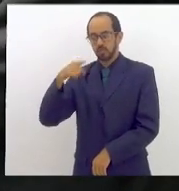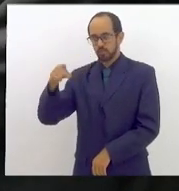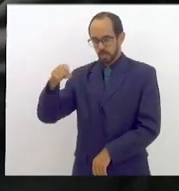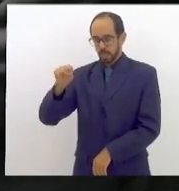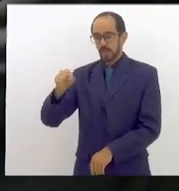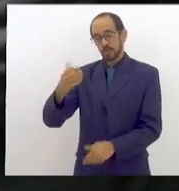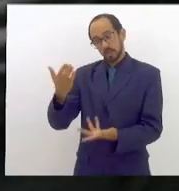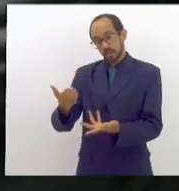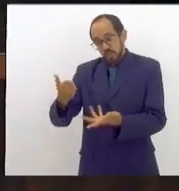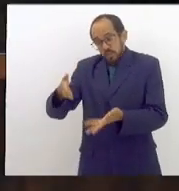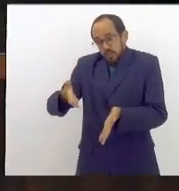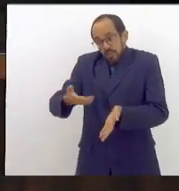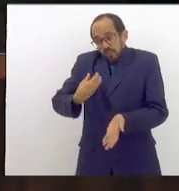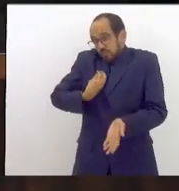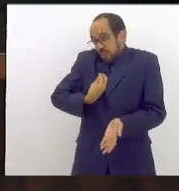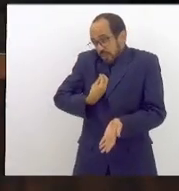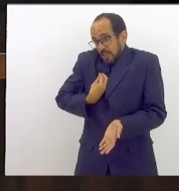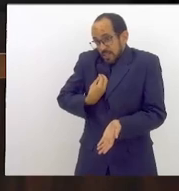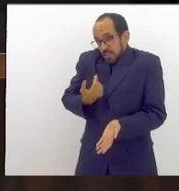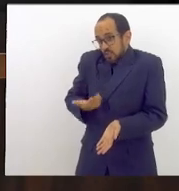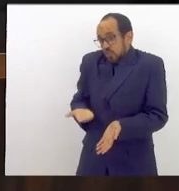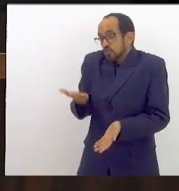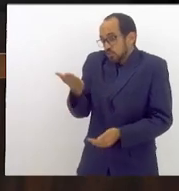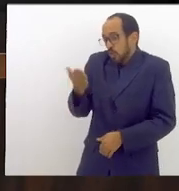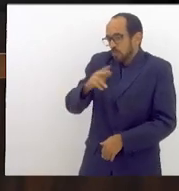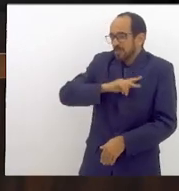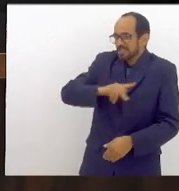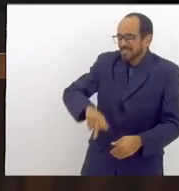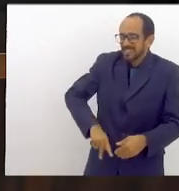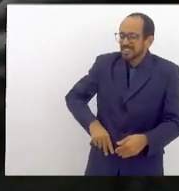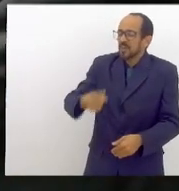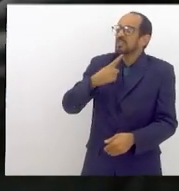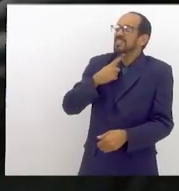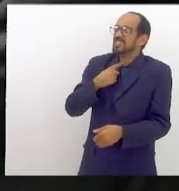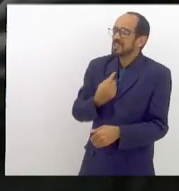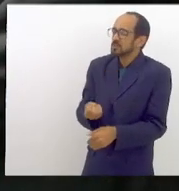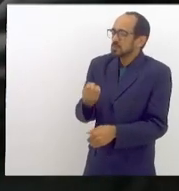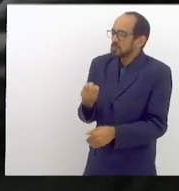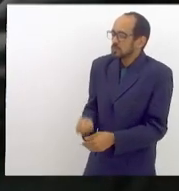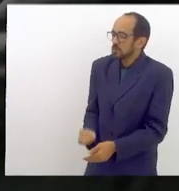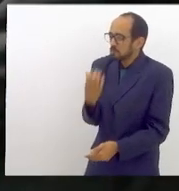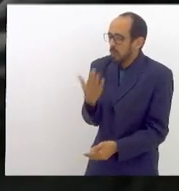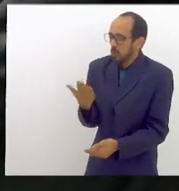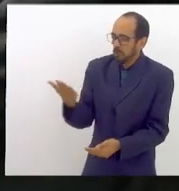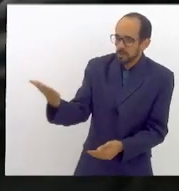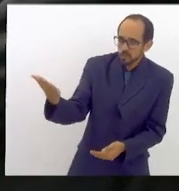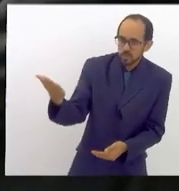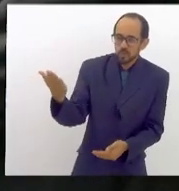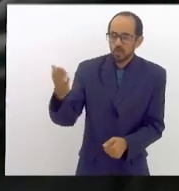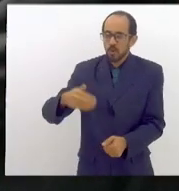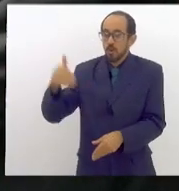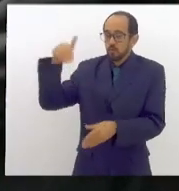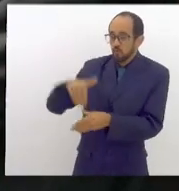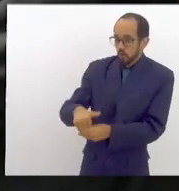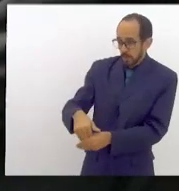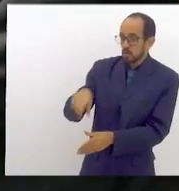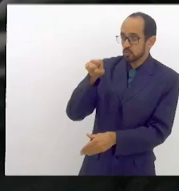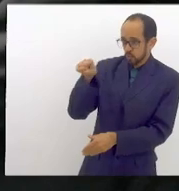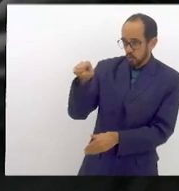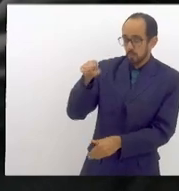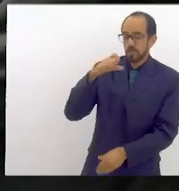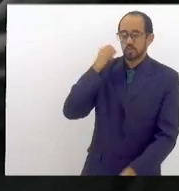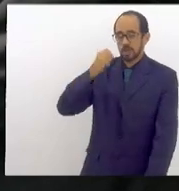presidente Desejo ao Senhor tudo de bom na nova empreitada voltei no Senhor para o